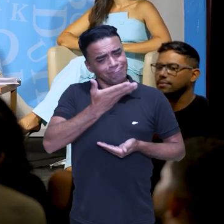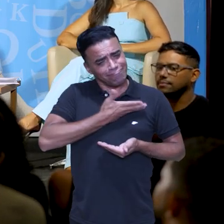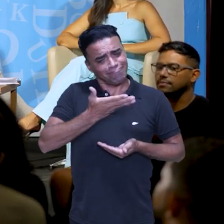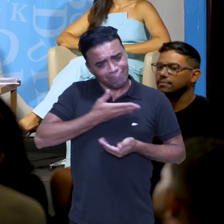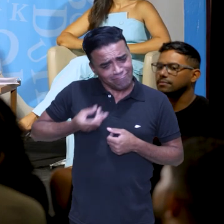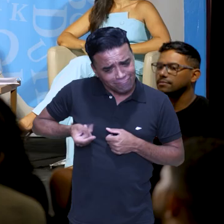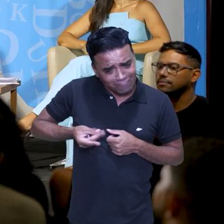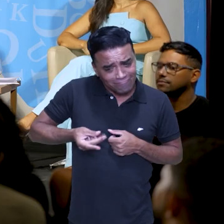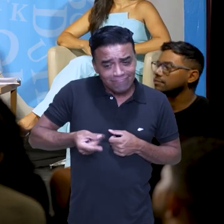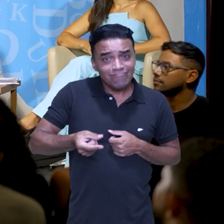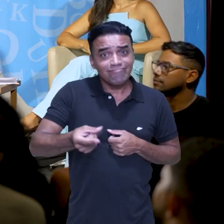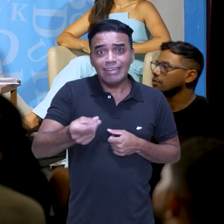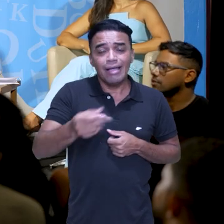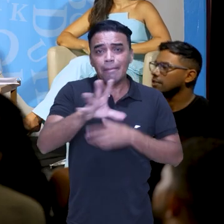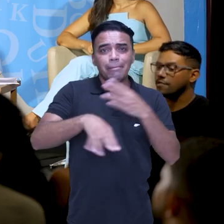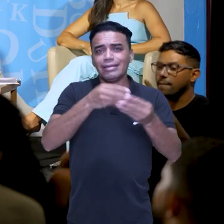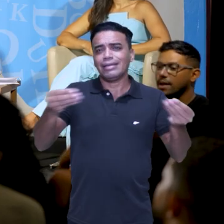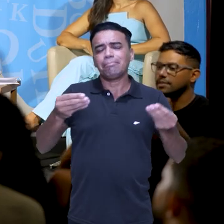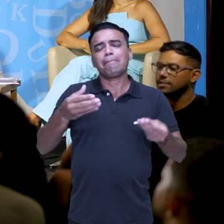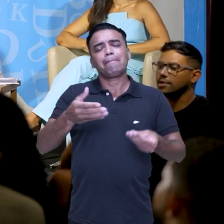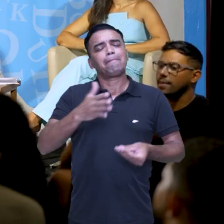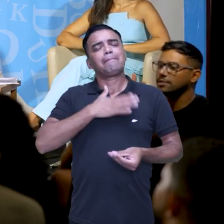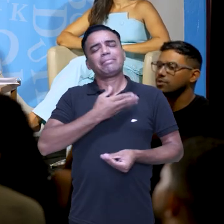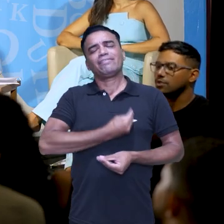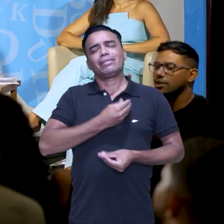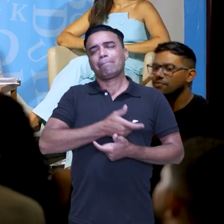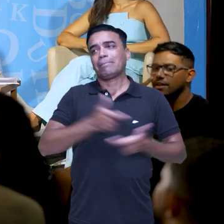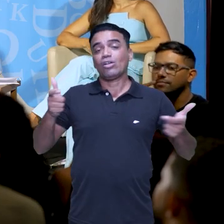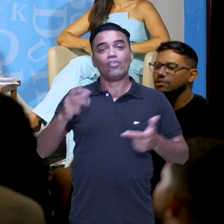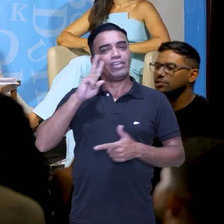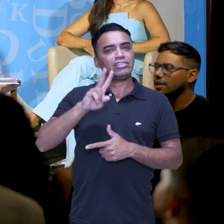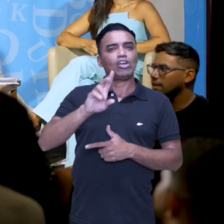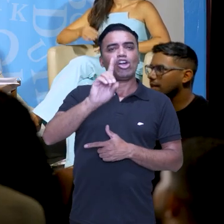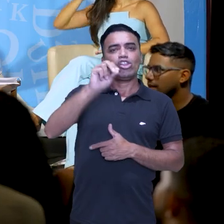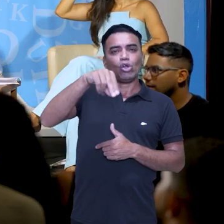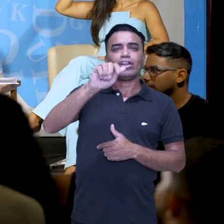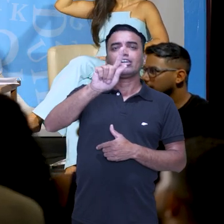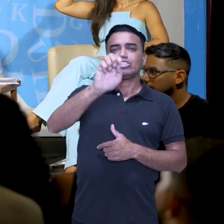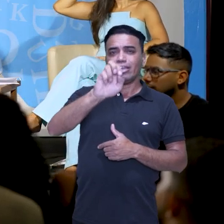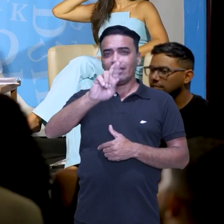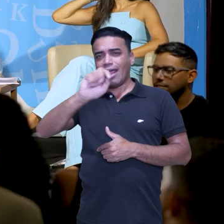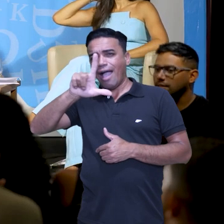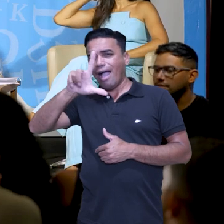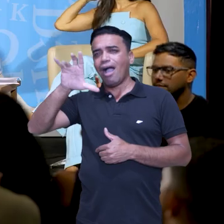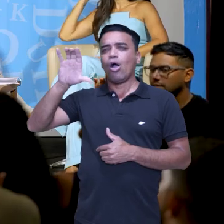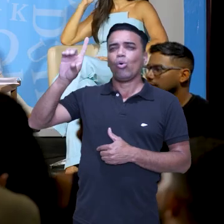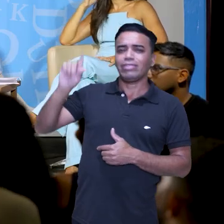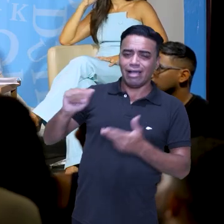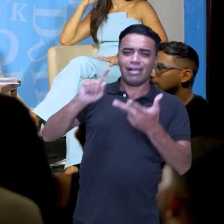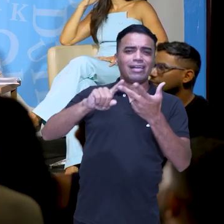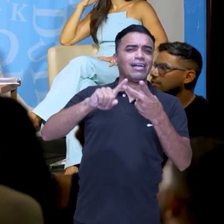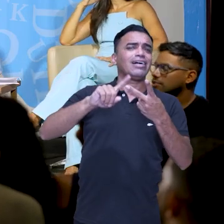mesmo, não teve presente maior. Então, hoje, quando eu vejo a dona Geralda, a Jacira, enfim,